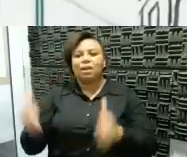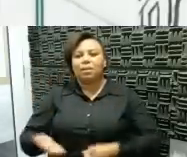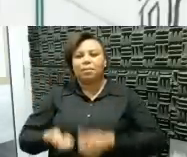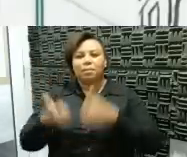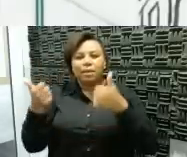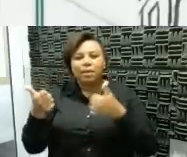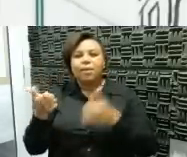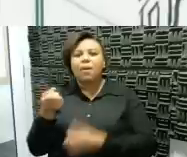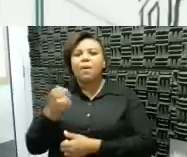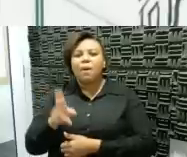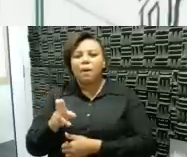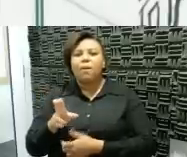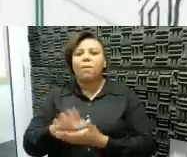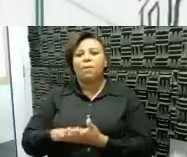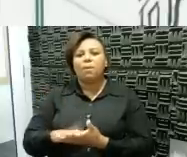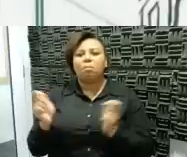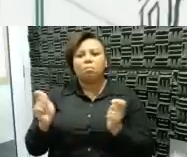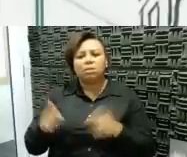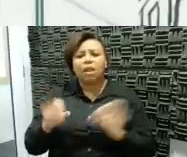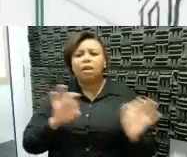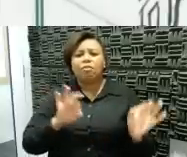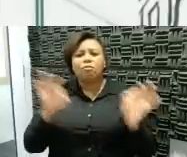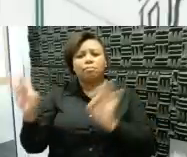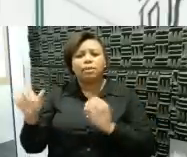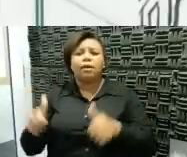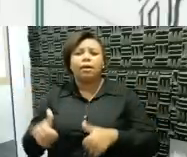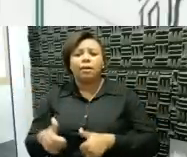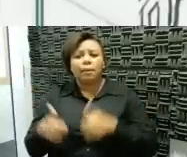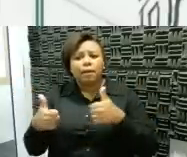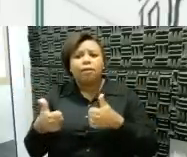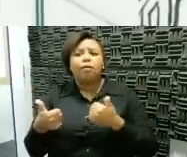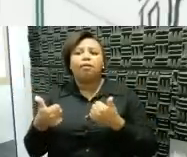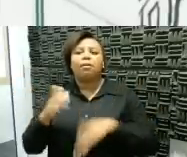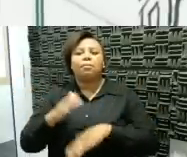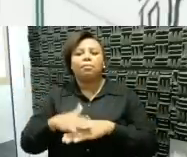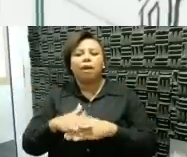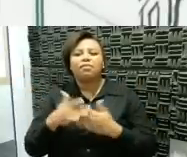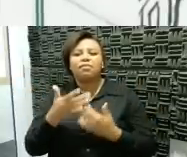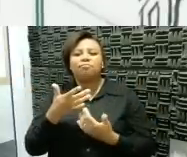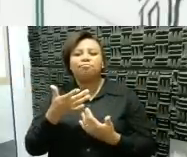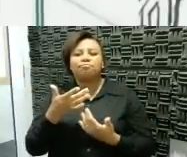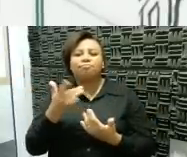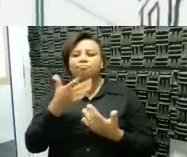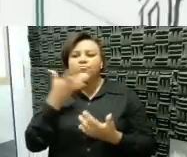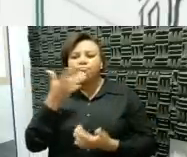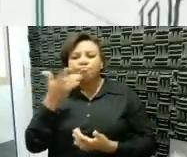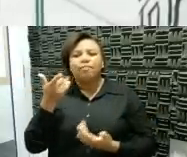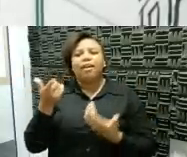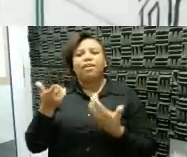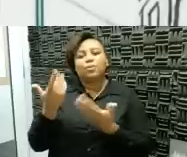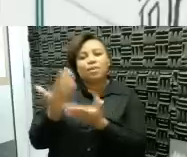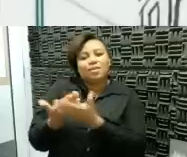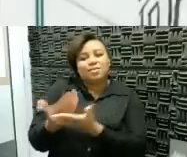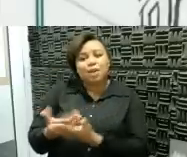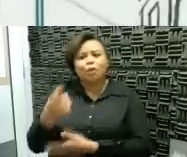ã poderem acompanhar melhor com com mais com mais conforto as nossas aulas né Vocês sabem que as aulas